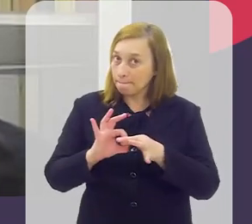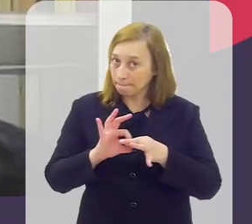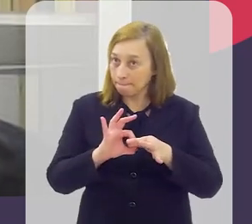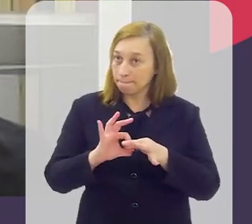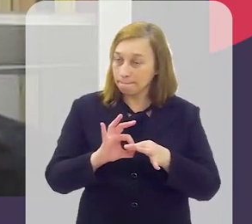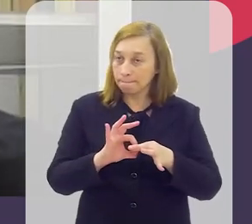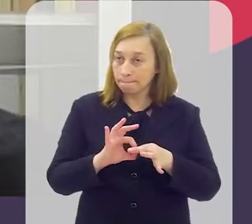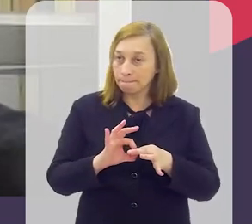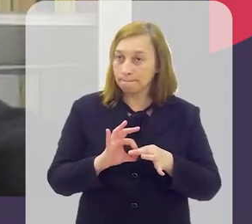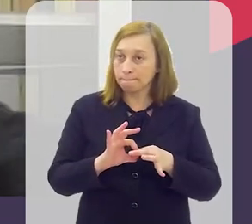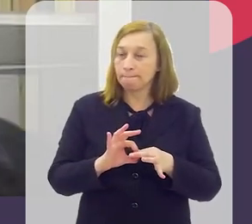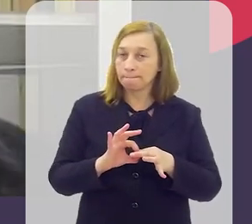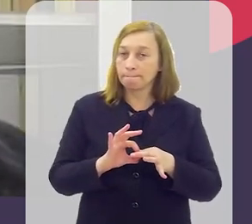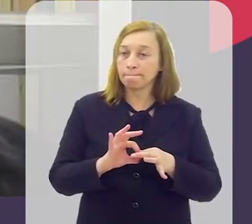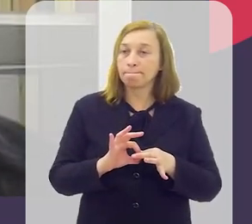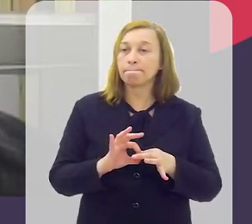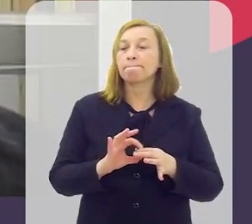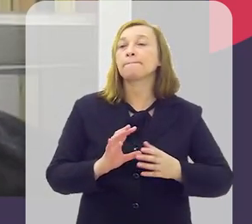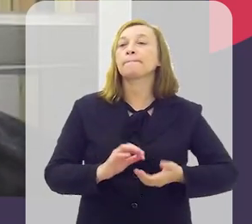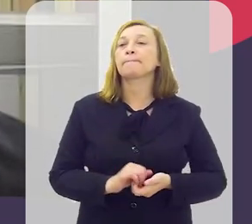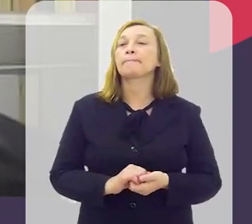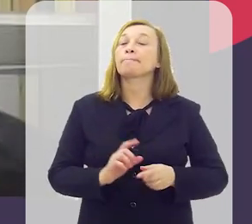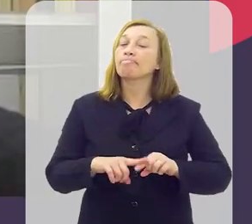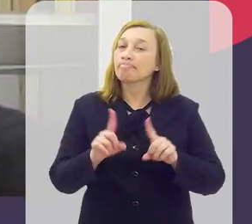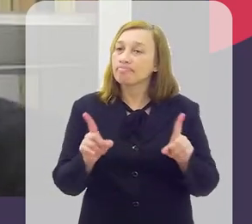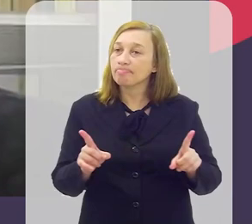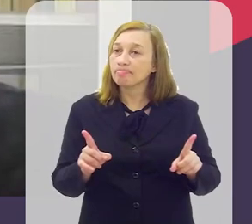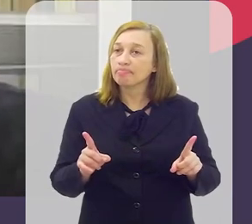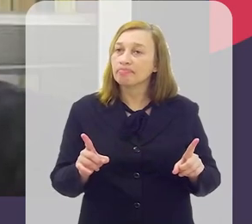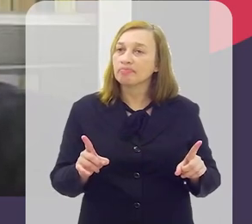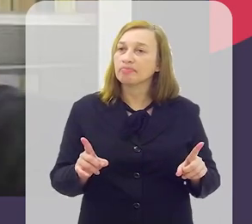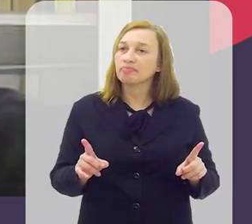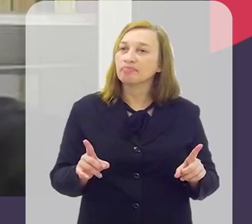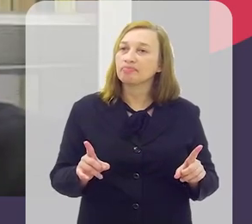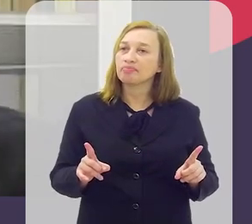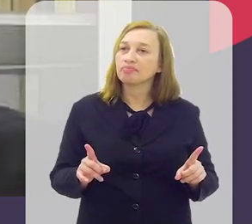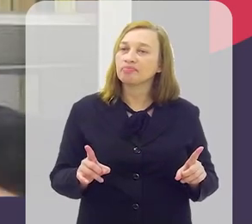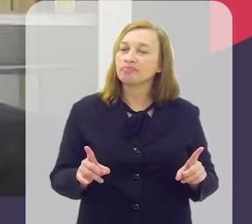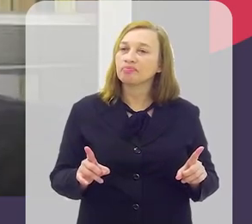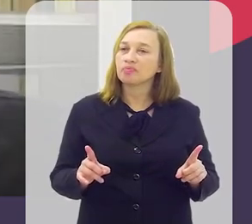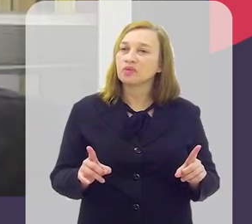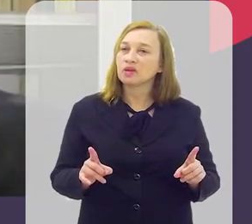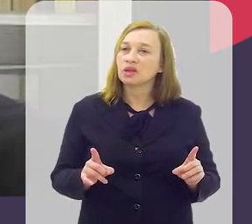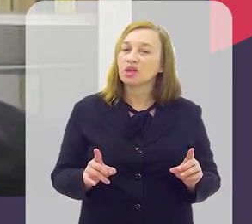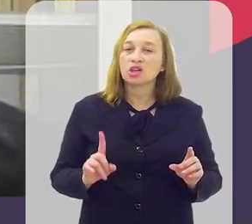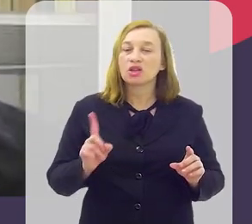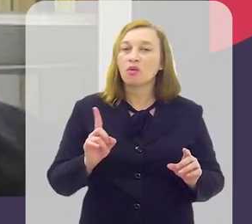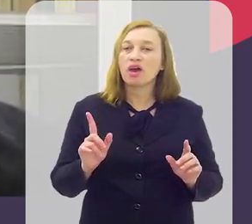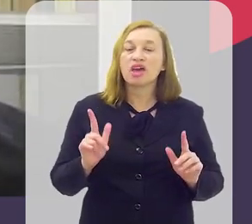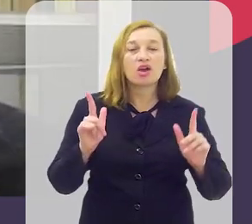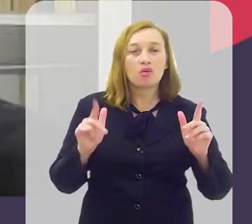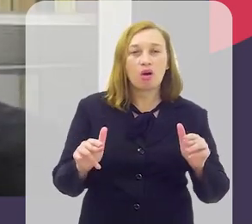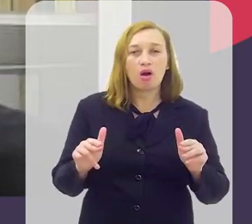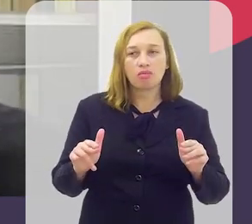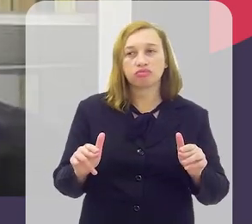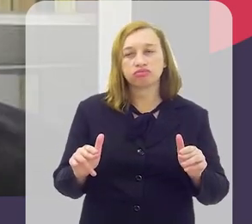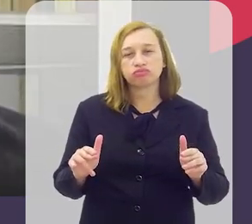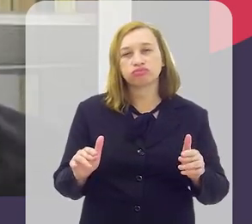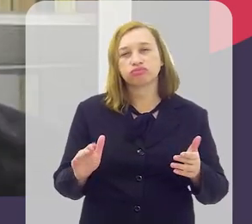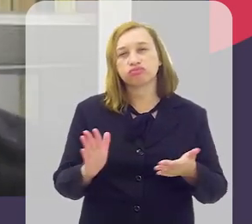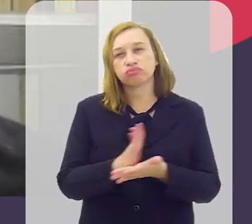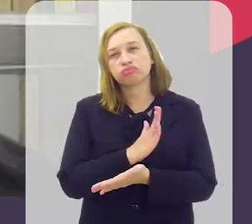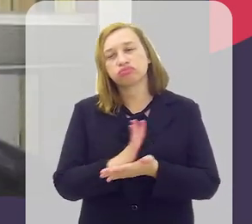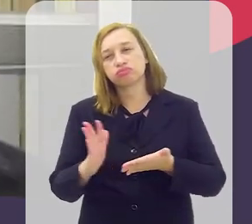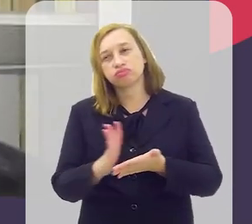claro, ela é reconstruída de certa forma, mas essa unidade, essa homogeneidade, ela não é a mesma, né? Tanto que eu